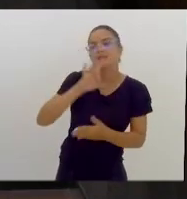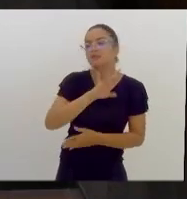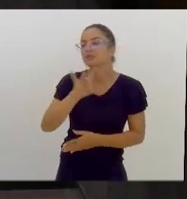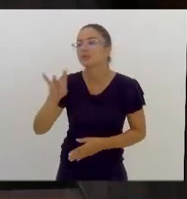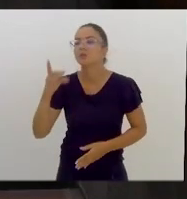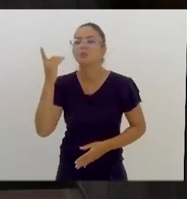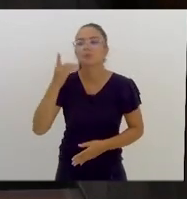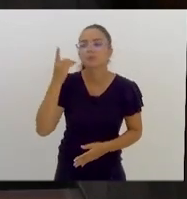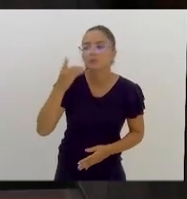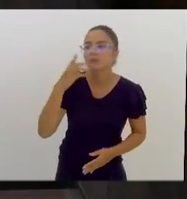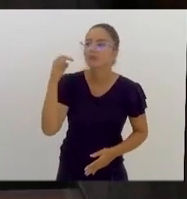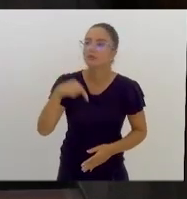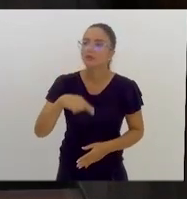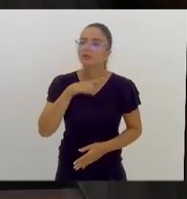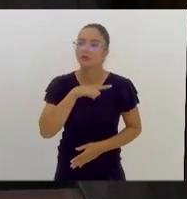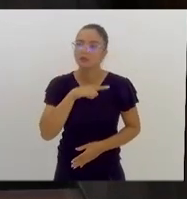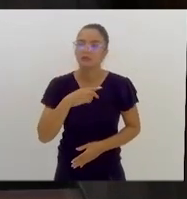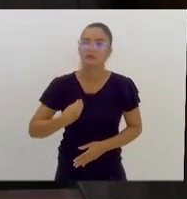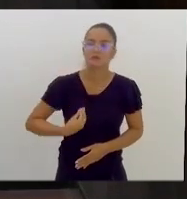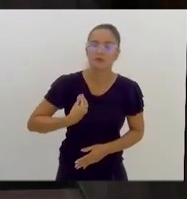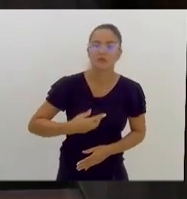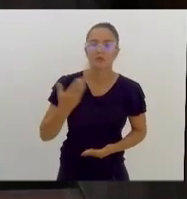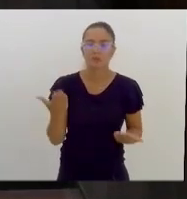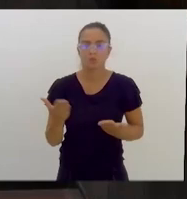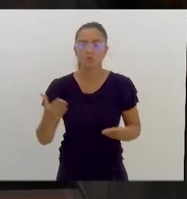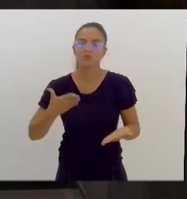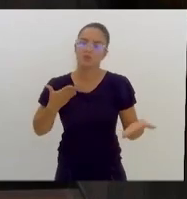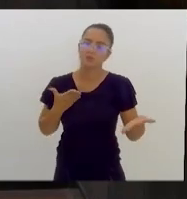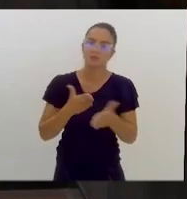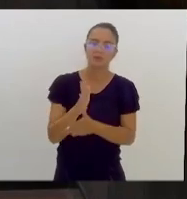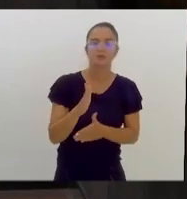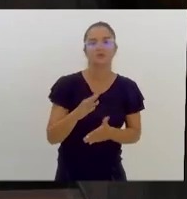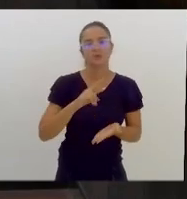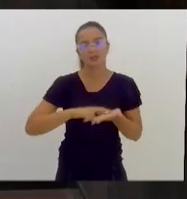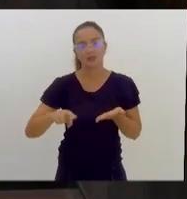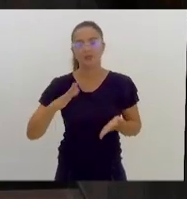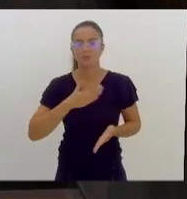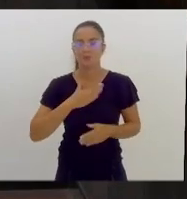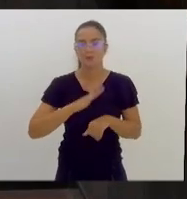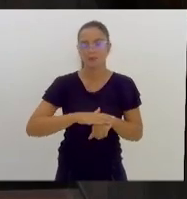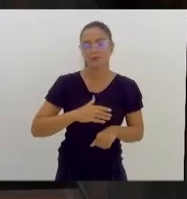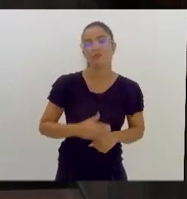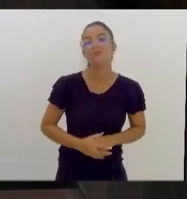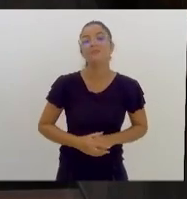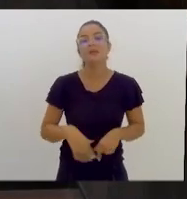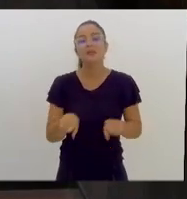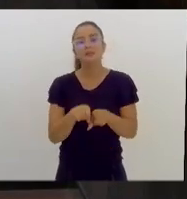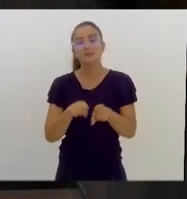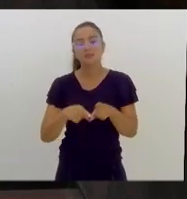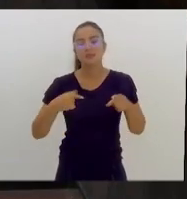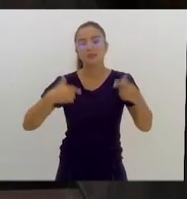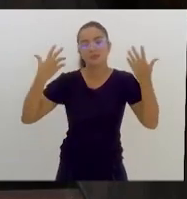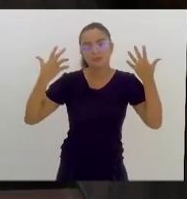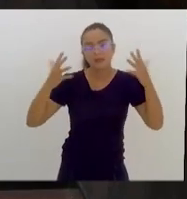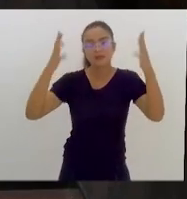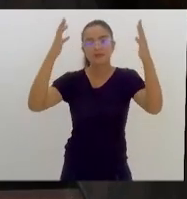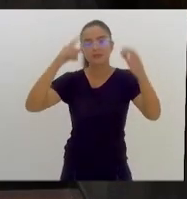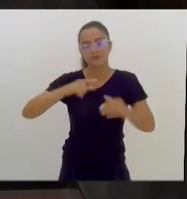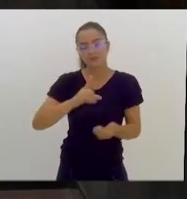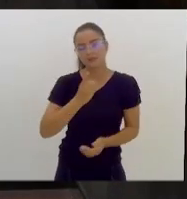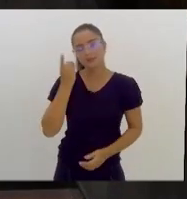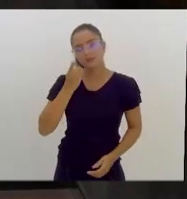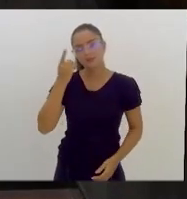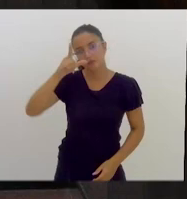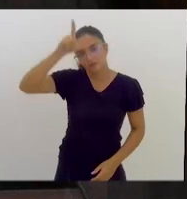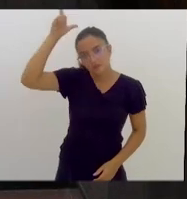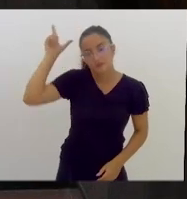as deputadas que aqui nessa tarde aprovaram o relatório da minha autoria. Parabenizar o deputado Luiz Paulo,